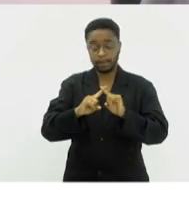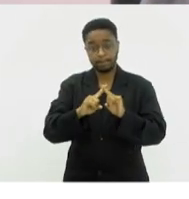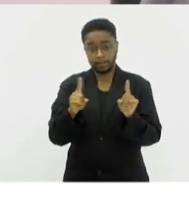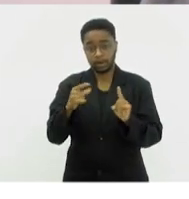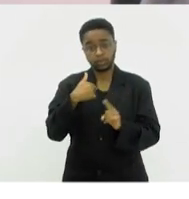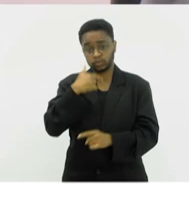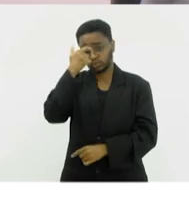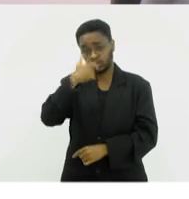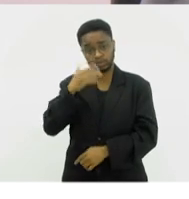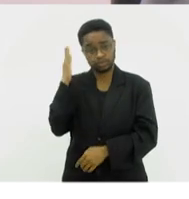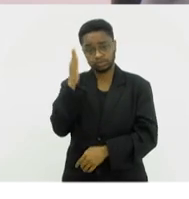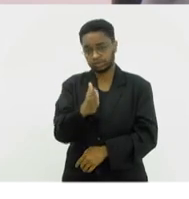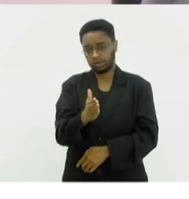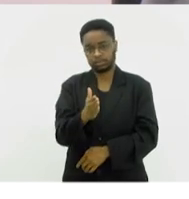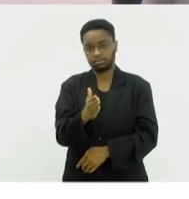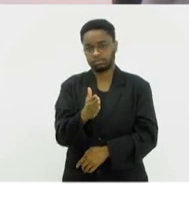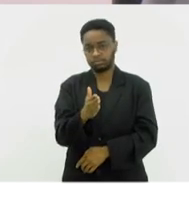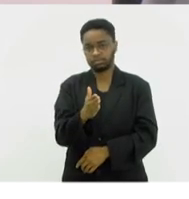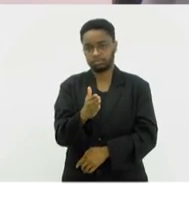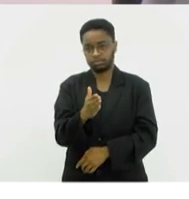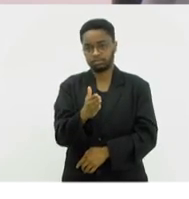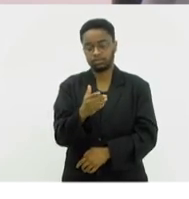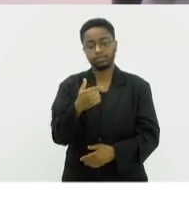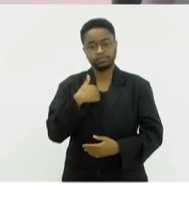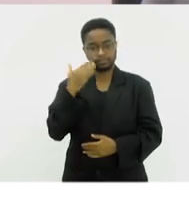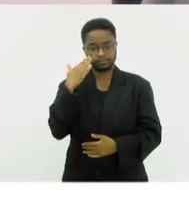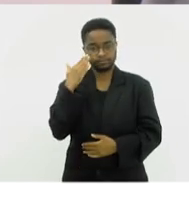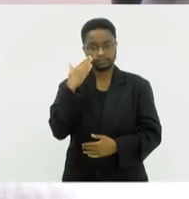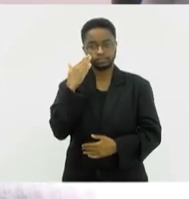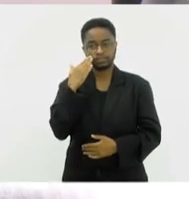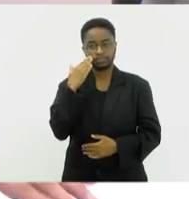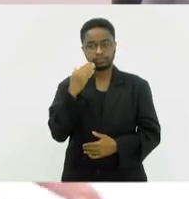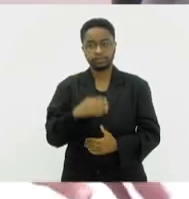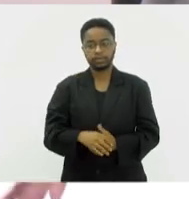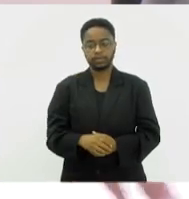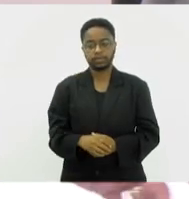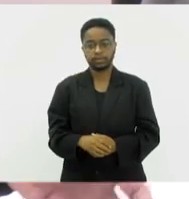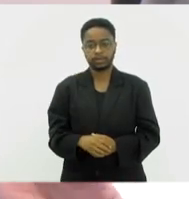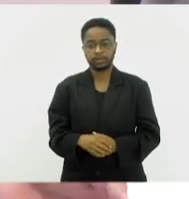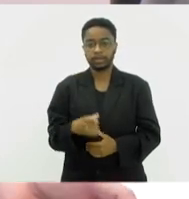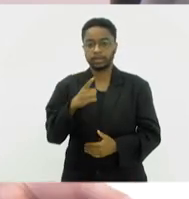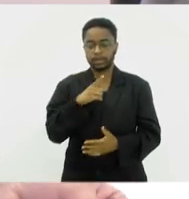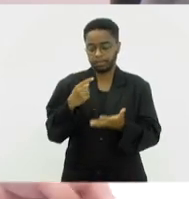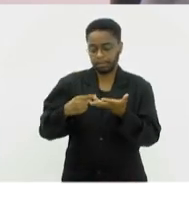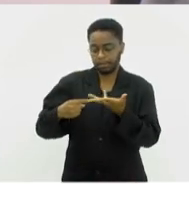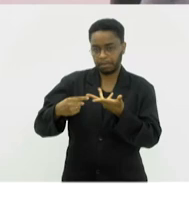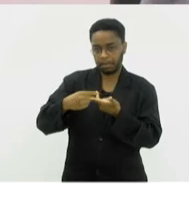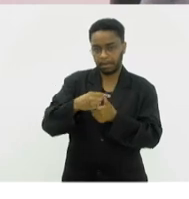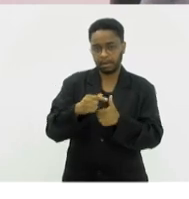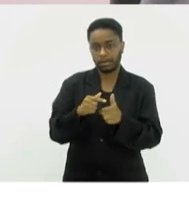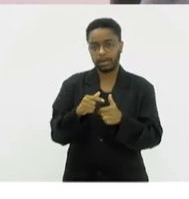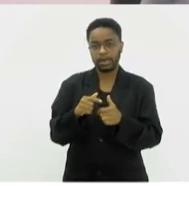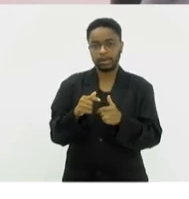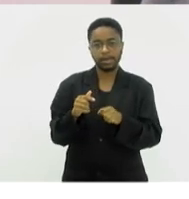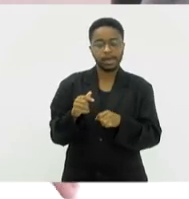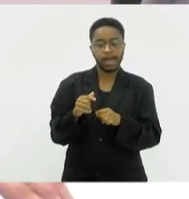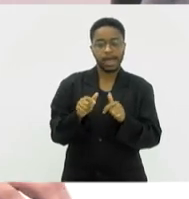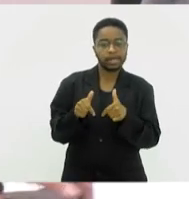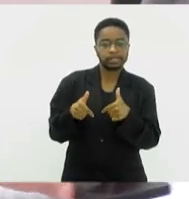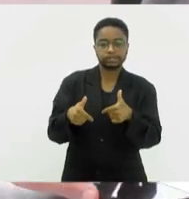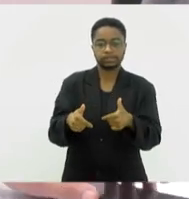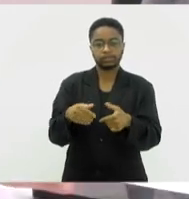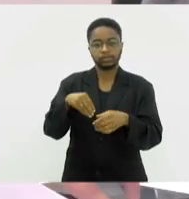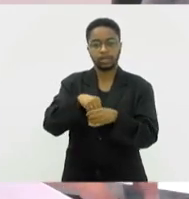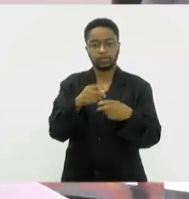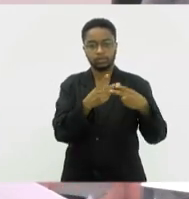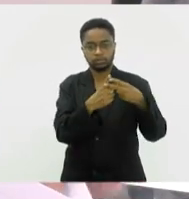sou objetivo, assim. Eu sei, Vossa Excelência, aquilo, dentre as atividades do mecanismo, elas